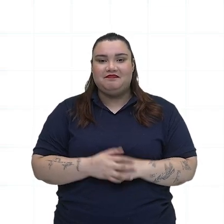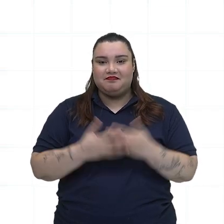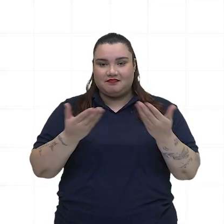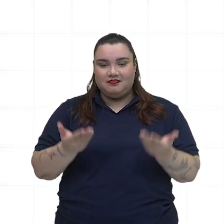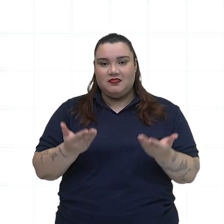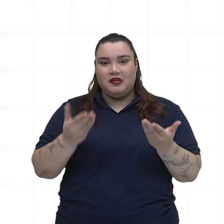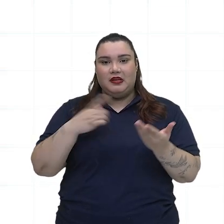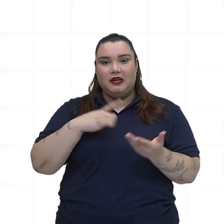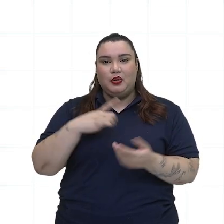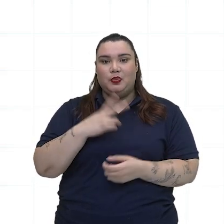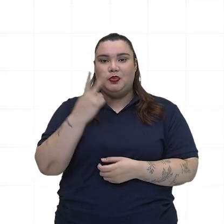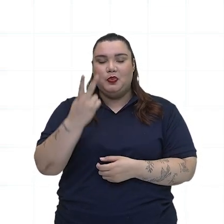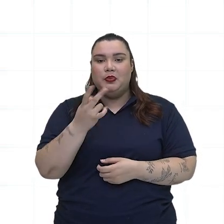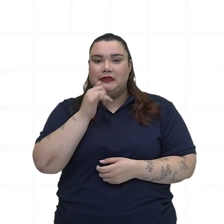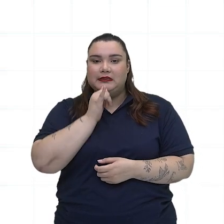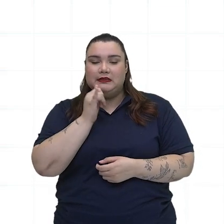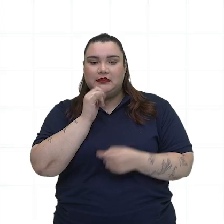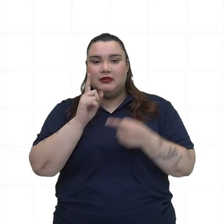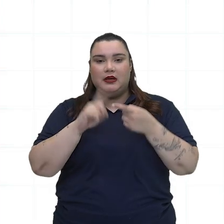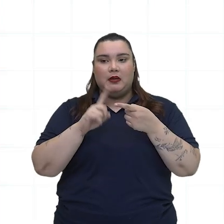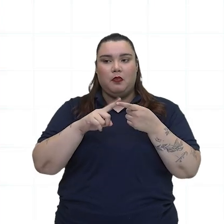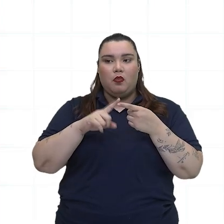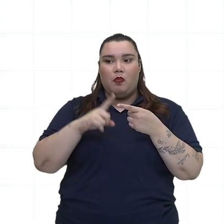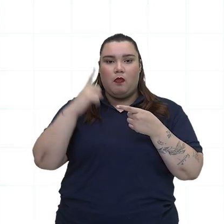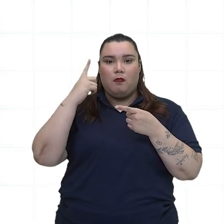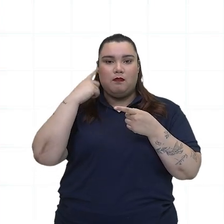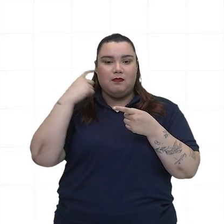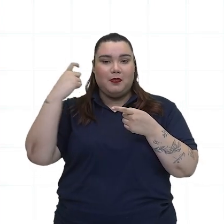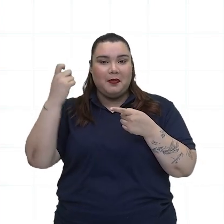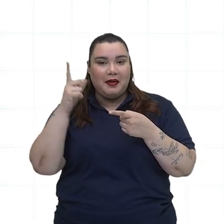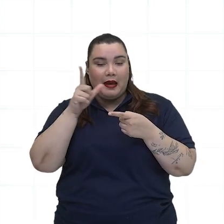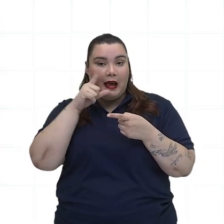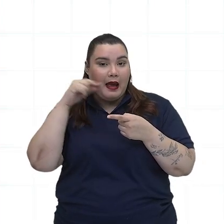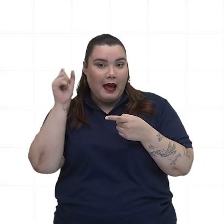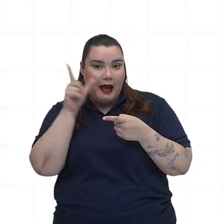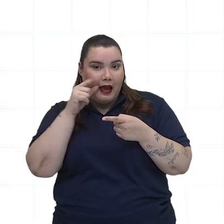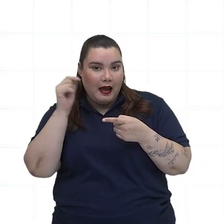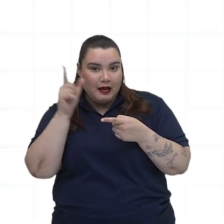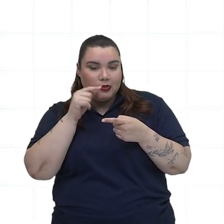Teve 2 exemplos. O miado de um gatinho, que